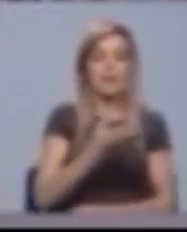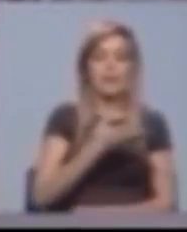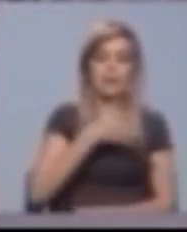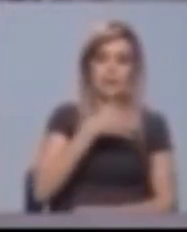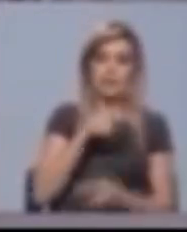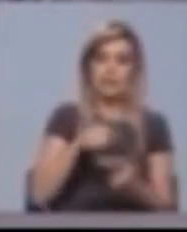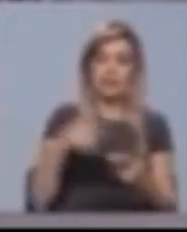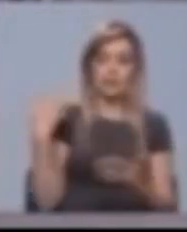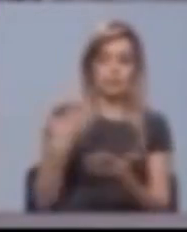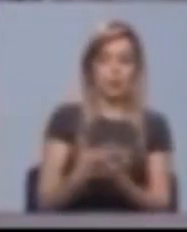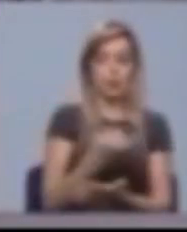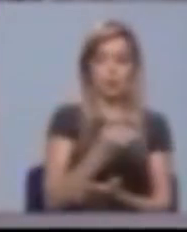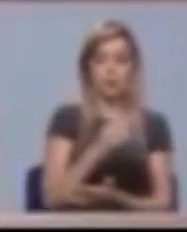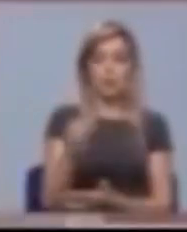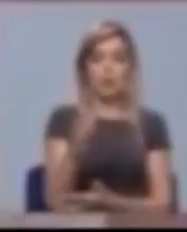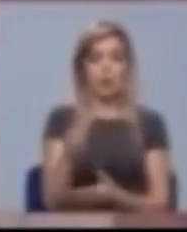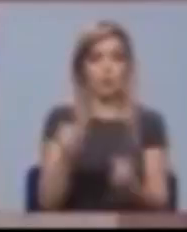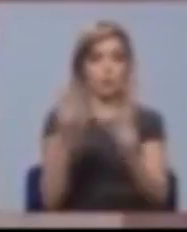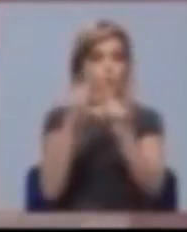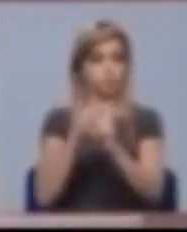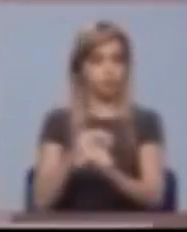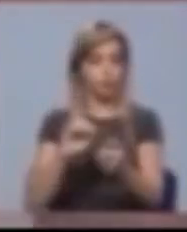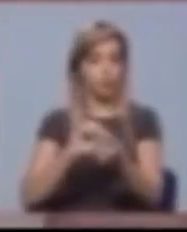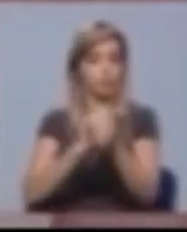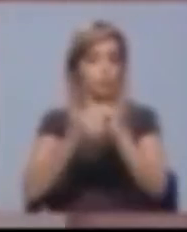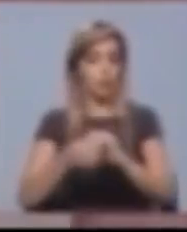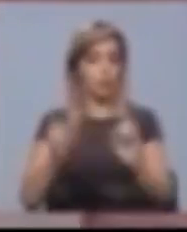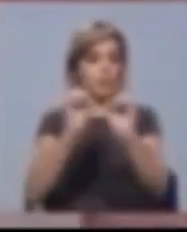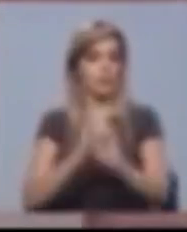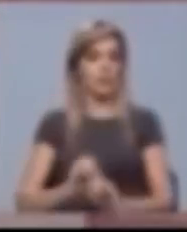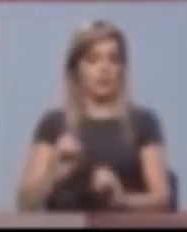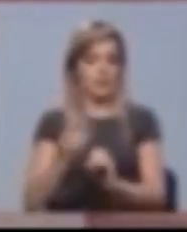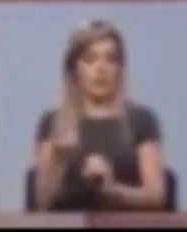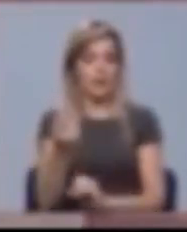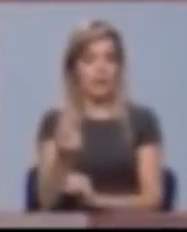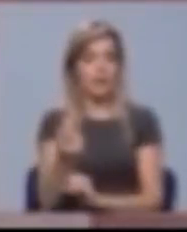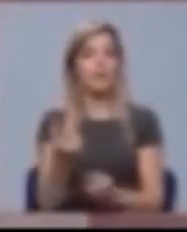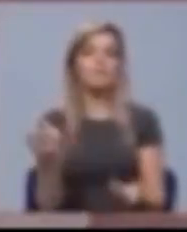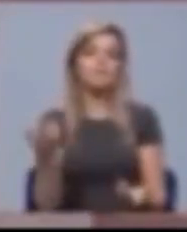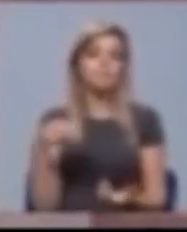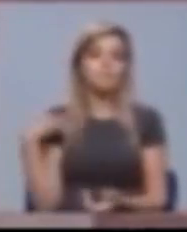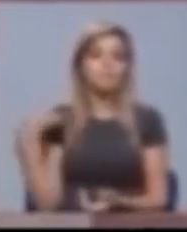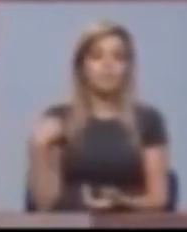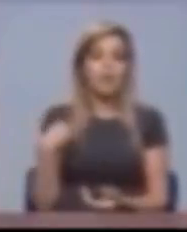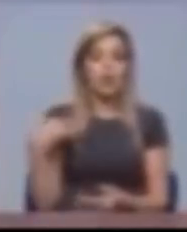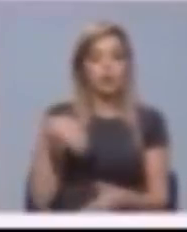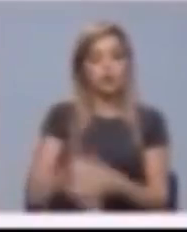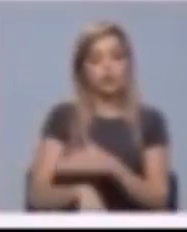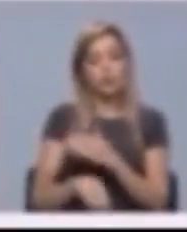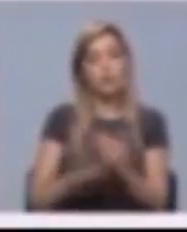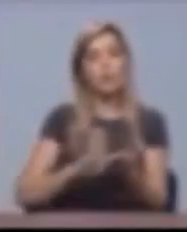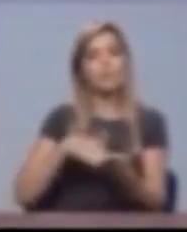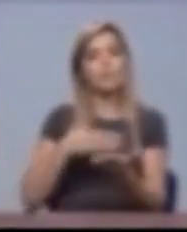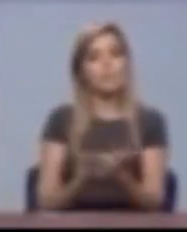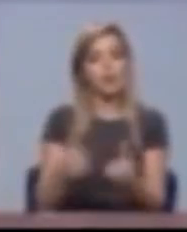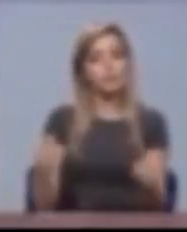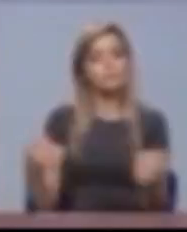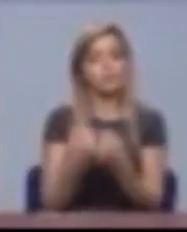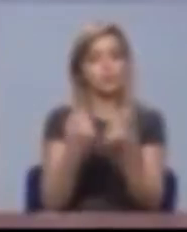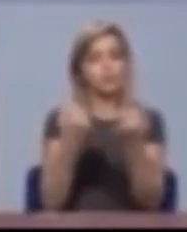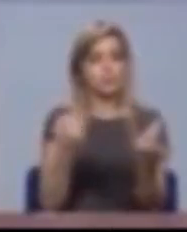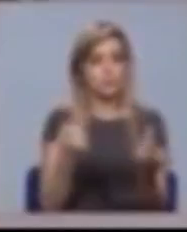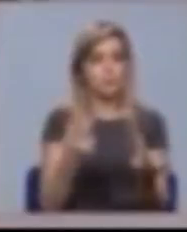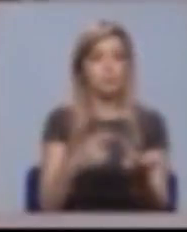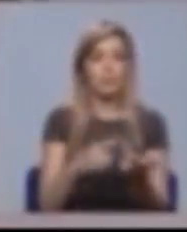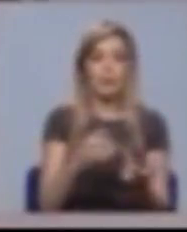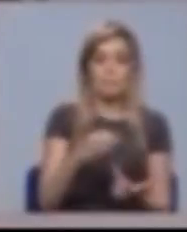2011 o montante não é atualizado e lamenta que o Executivo Autárquico tenha chumbado a proposta da oposição. O Partido Socialista não entende